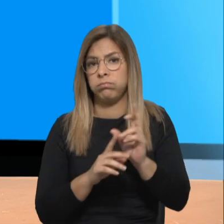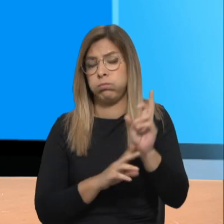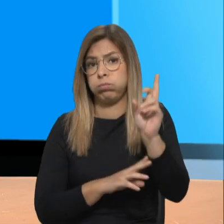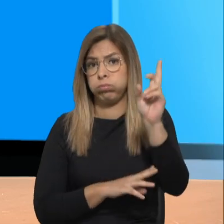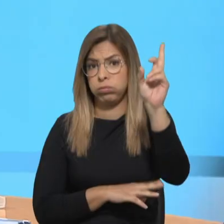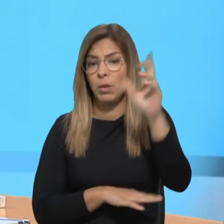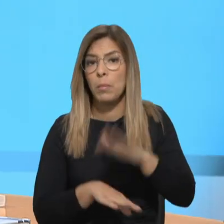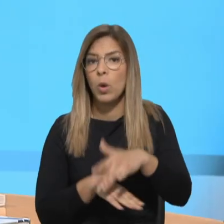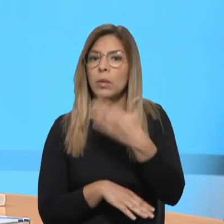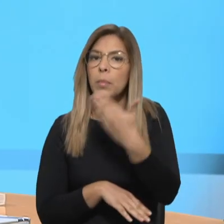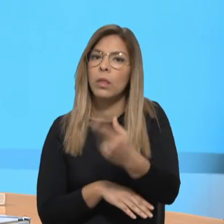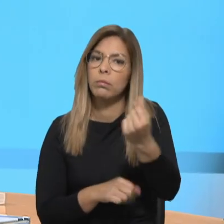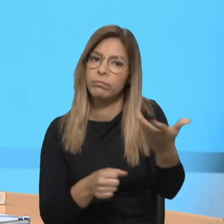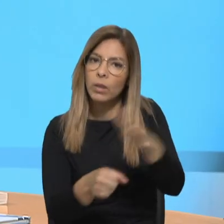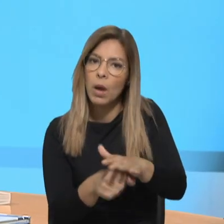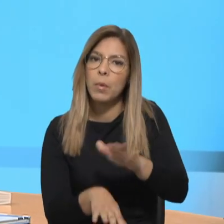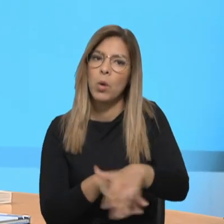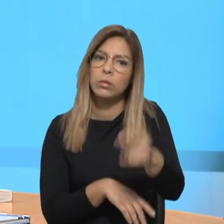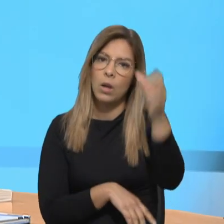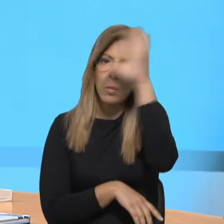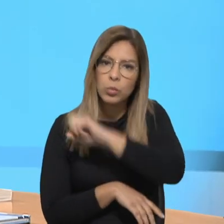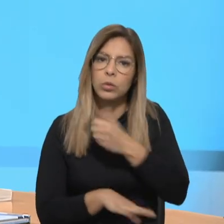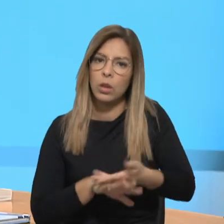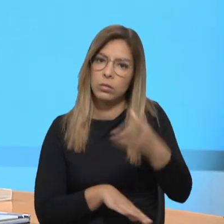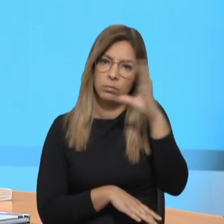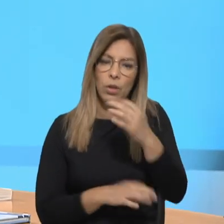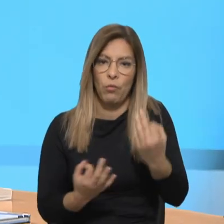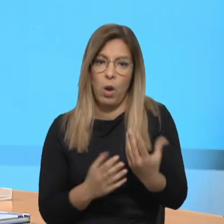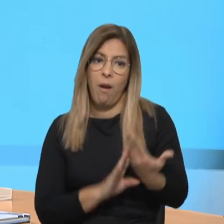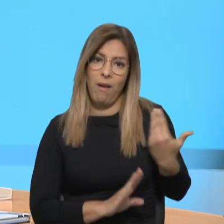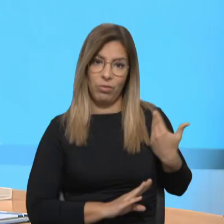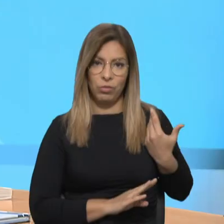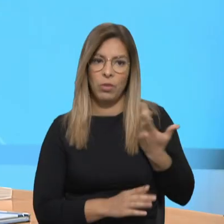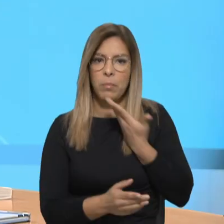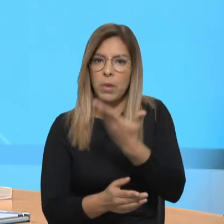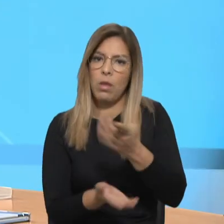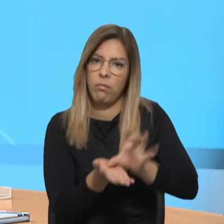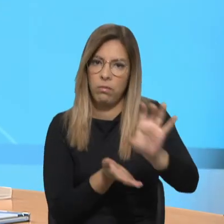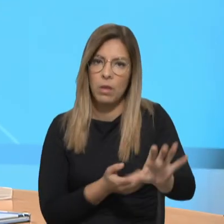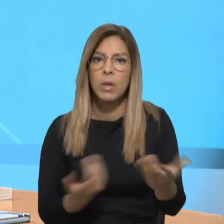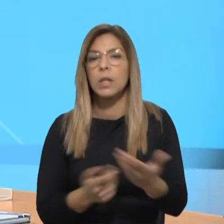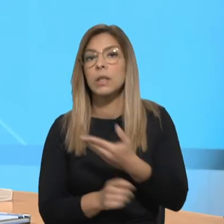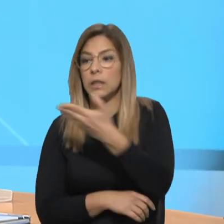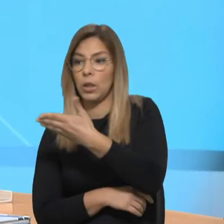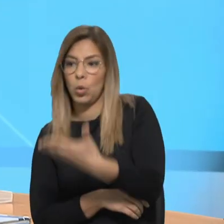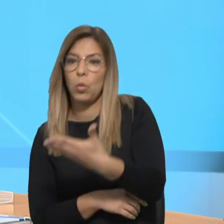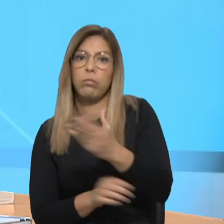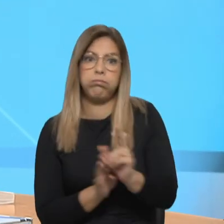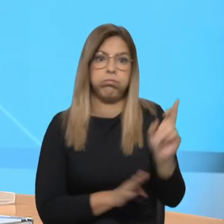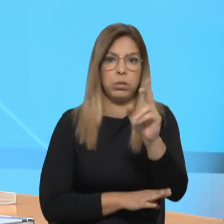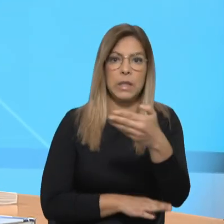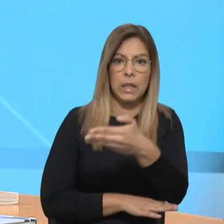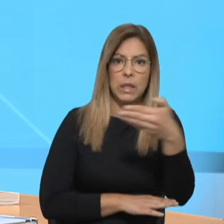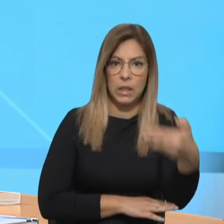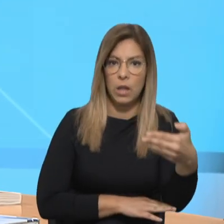pedidos de compensação financeira e também pessoas que já foram ouvidas. Há de facto aqui um aumento de 71 para 77 pedidos na altura